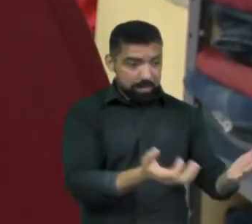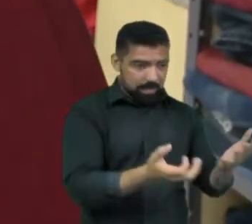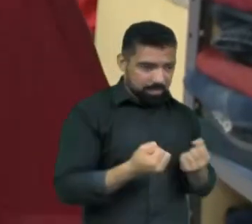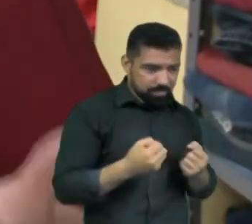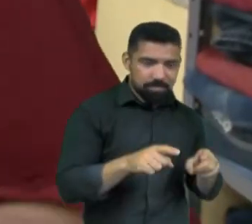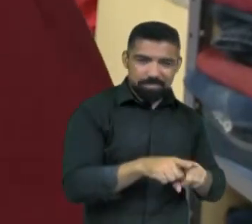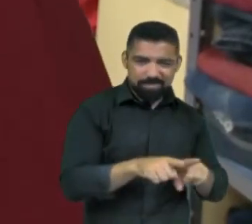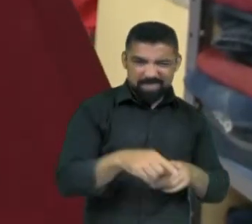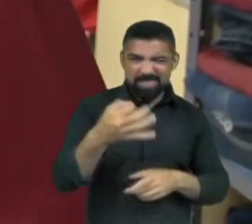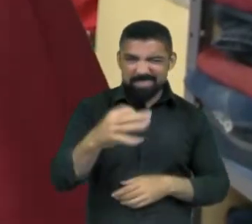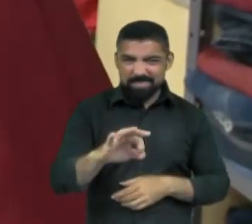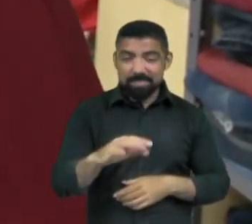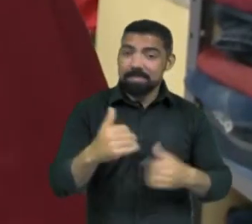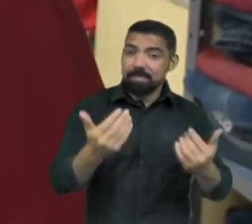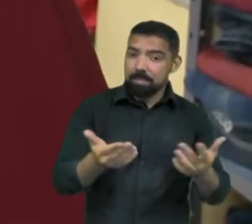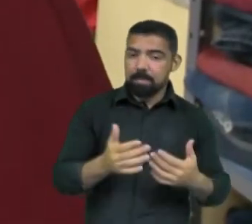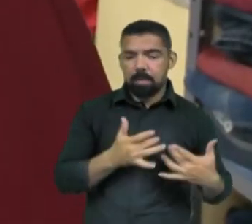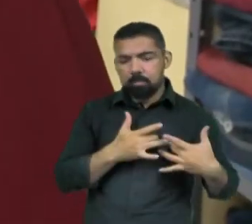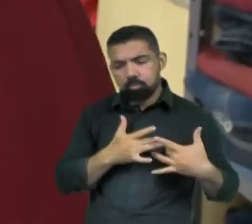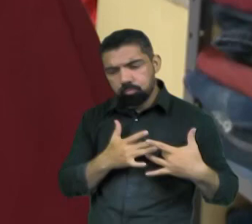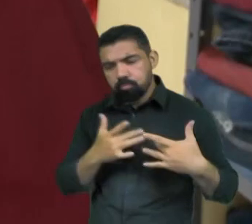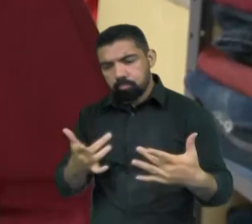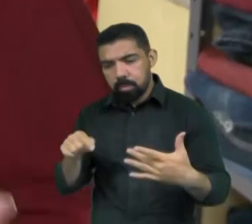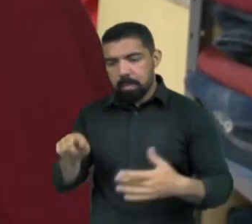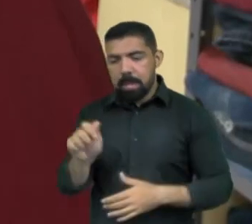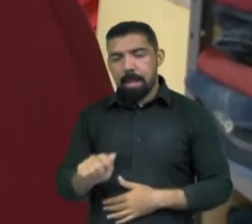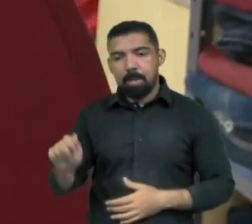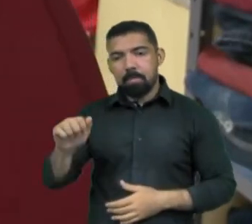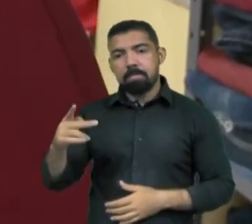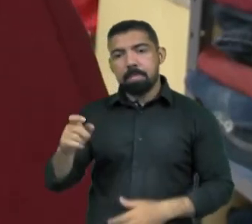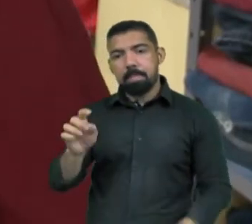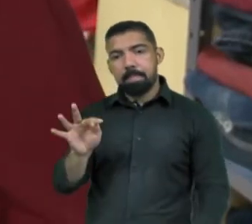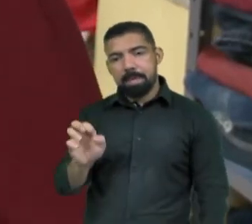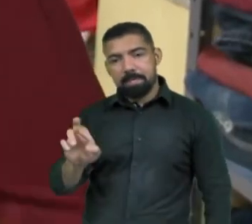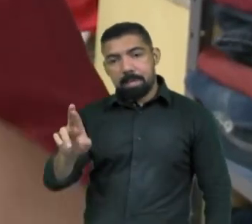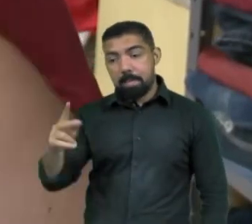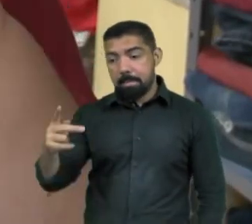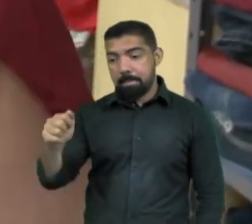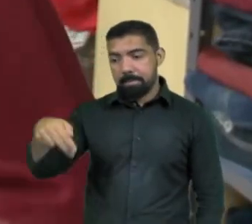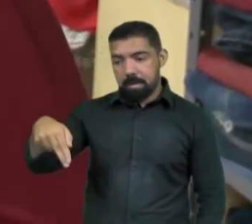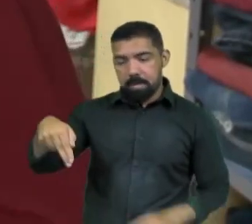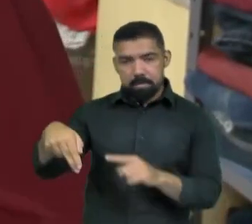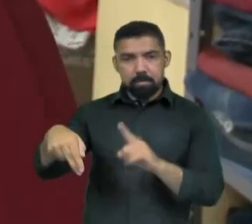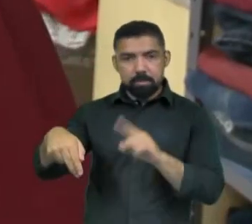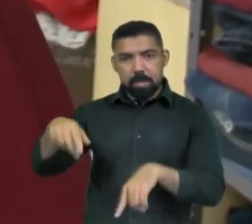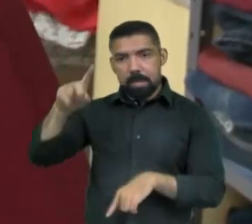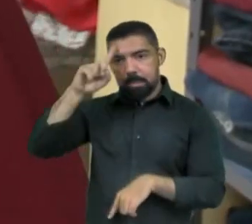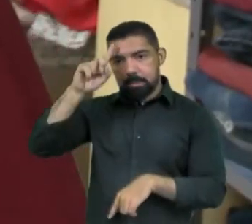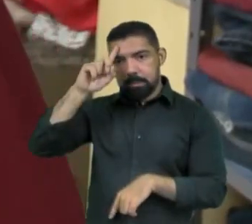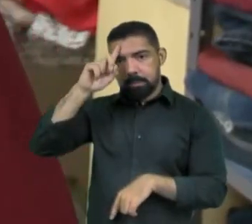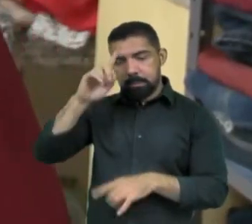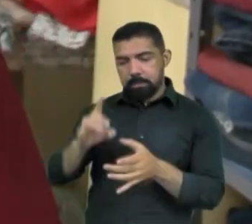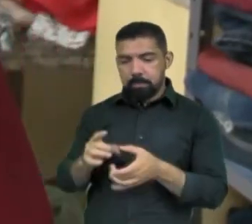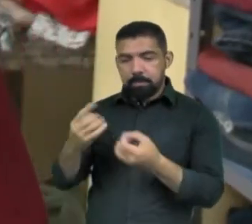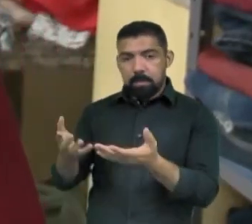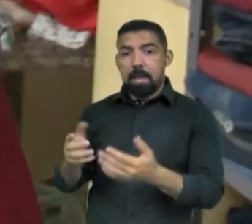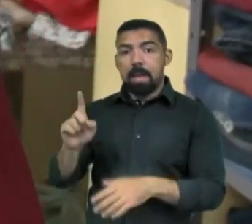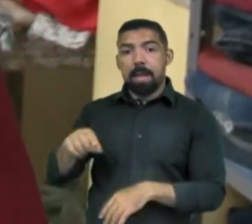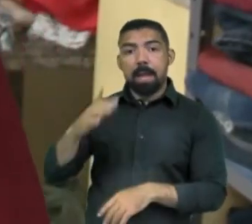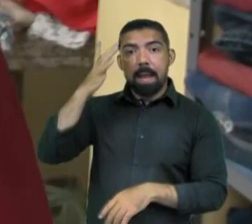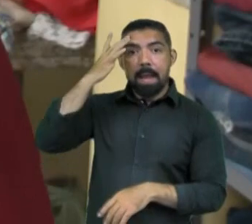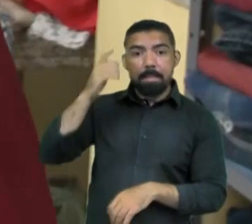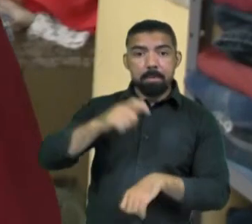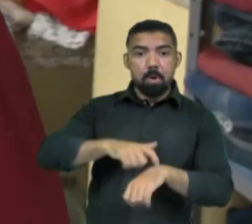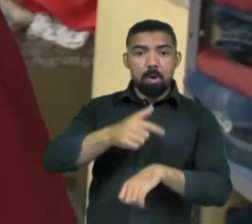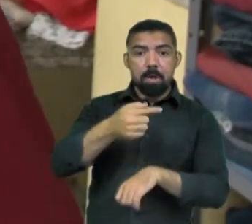E fazer essa doação aqui na Associação Peter Pan no Dia do Desapego, que será amanhã, a partir das 7h30 da manhã até